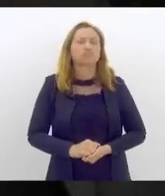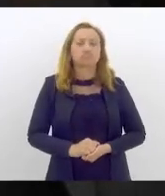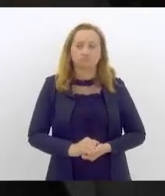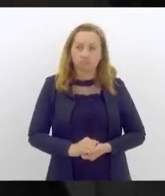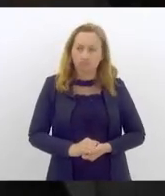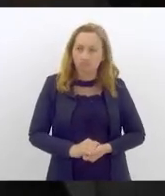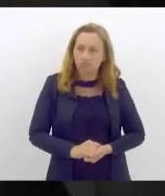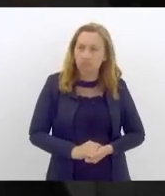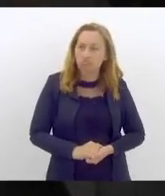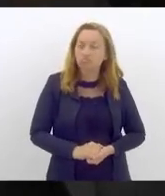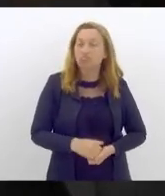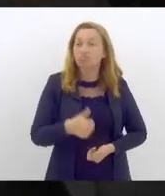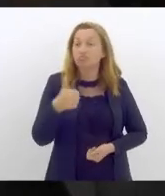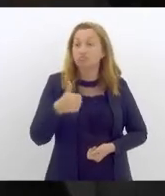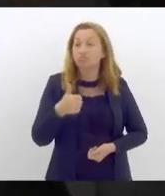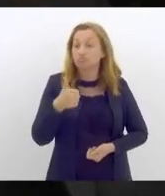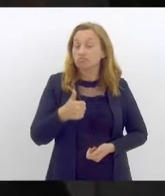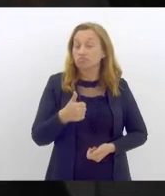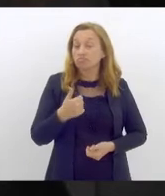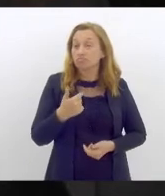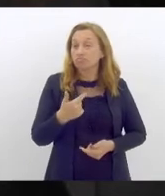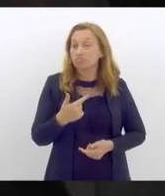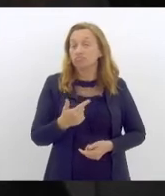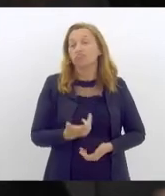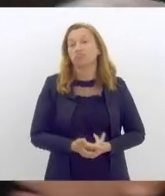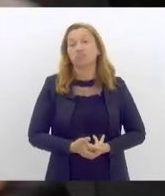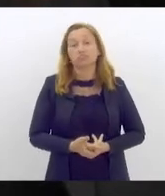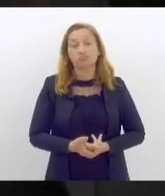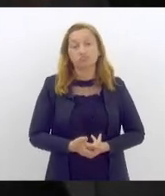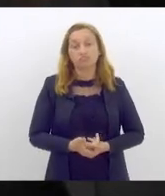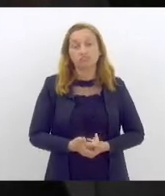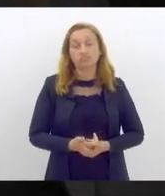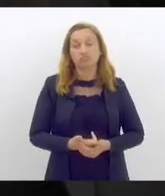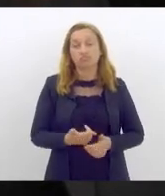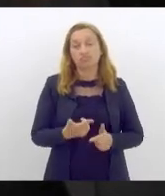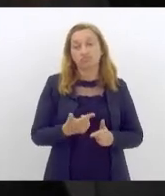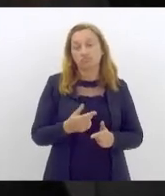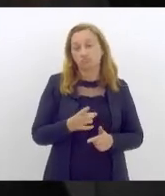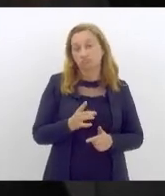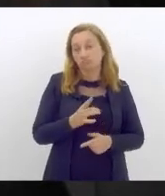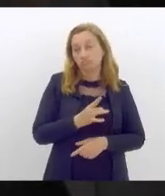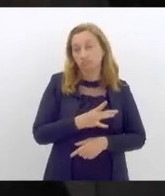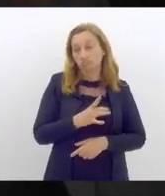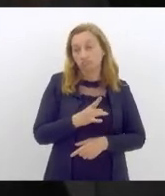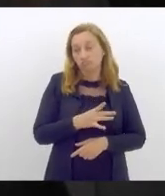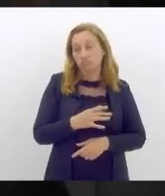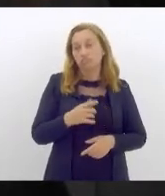E aí vem o primeiro drama mesmo que detectado precocemente